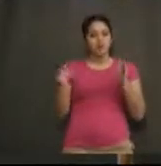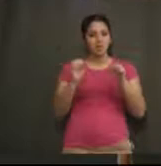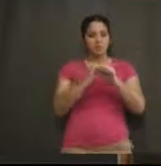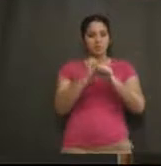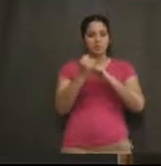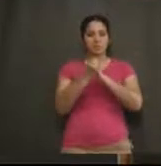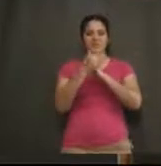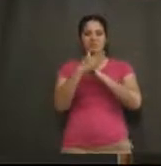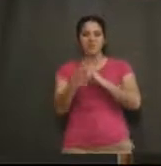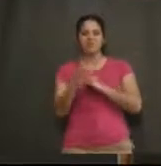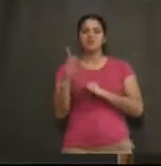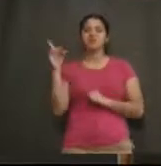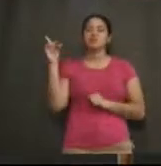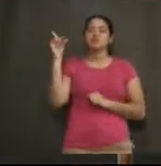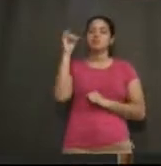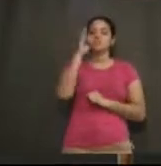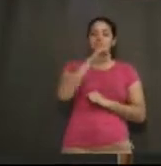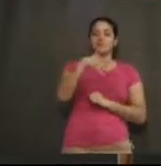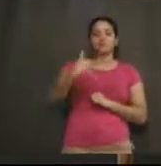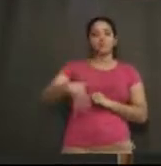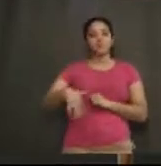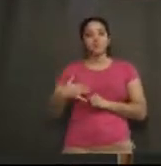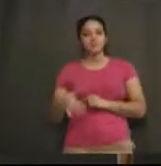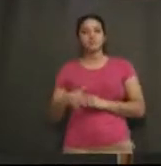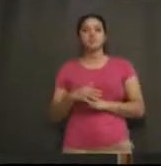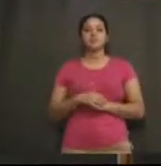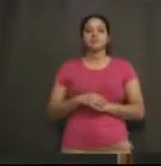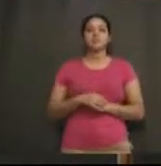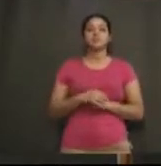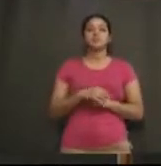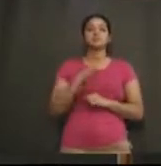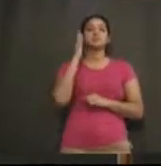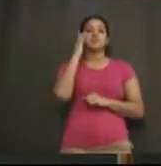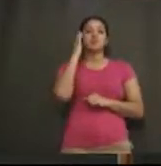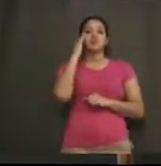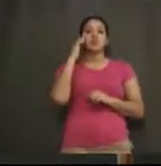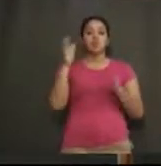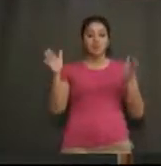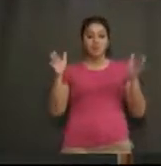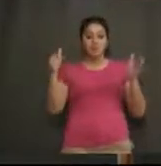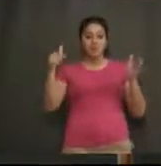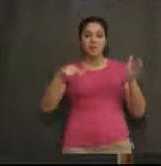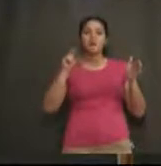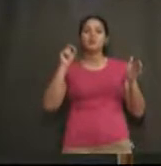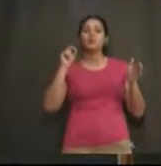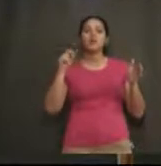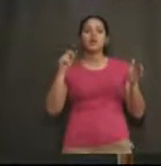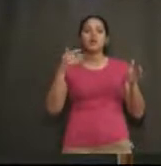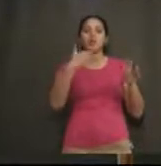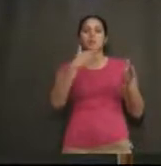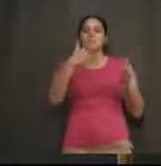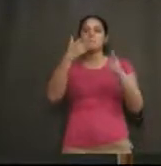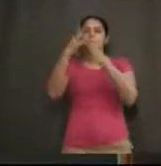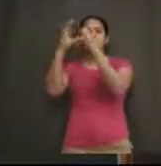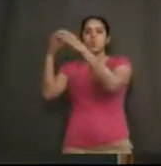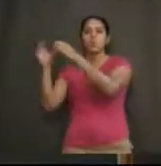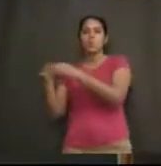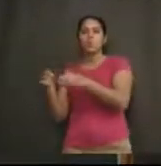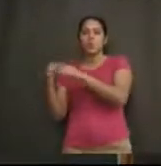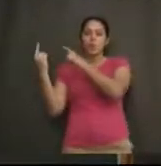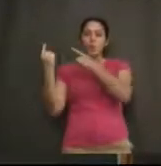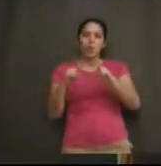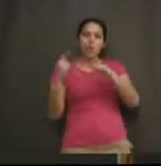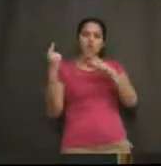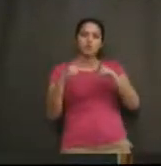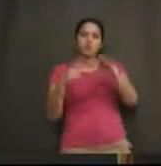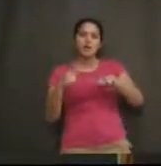um período em que nós vimos, em tempos recentes, ataques sistemáticos à ciência e, portanto, à